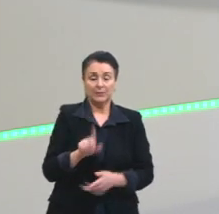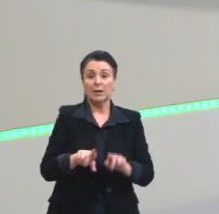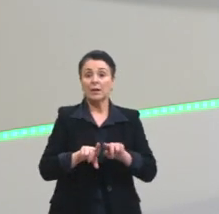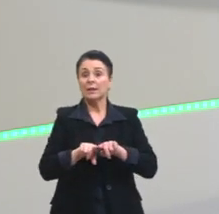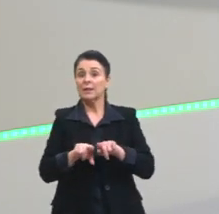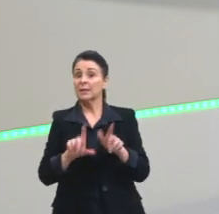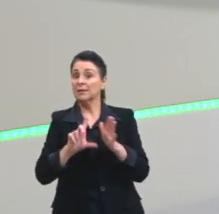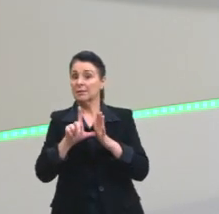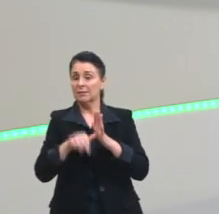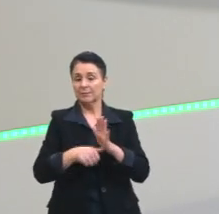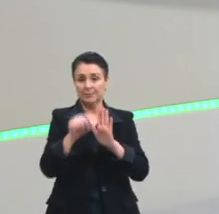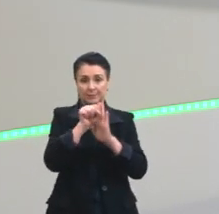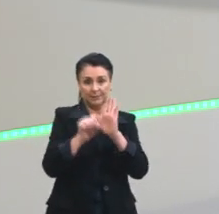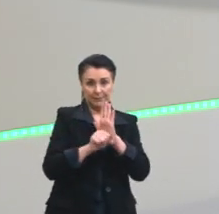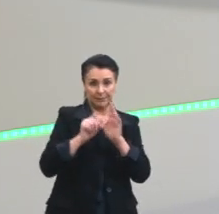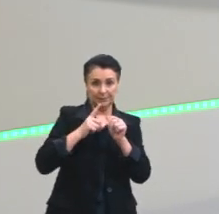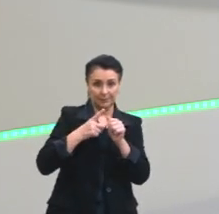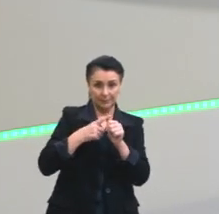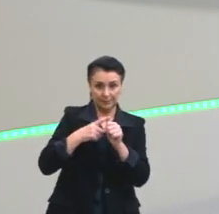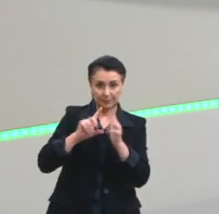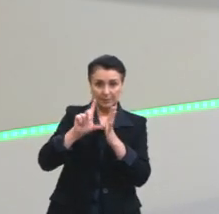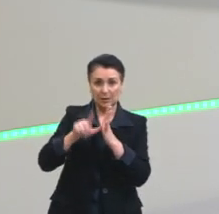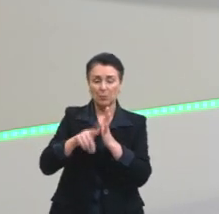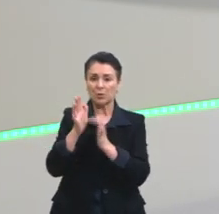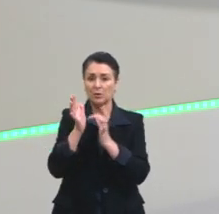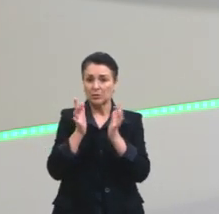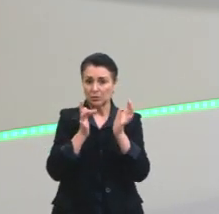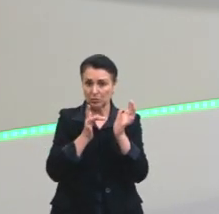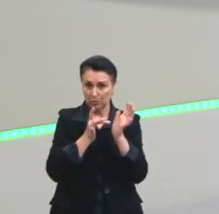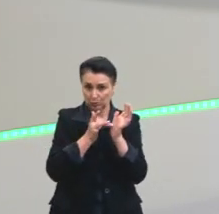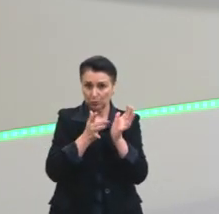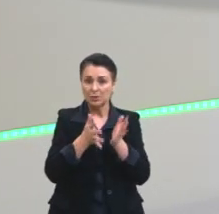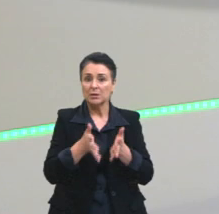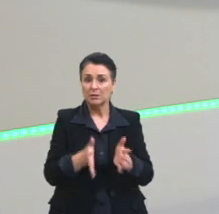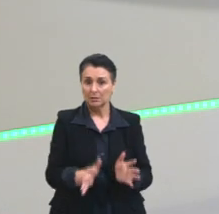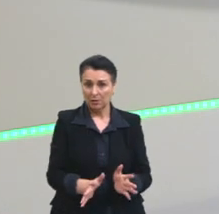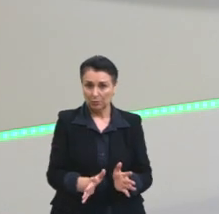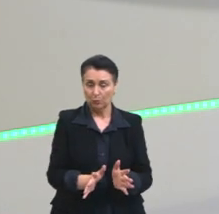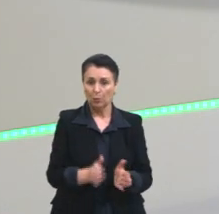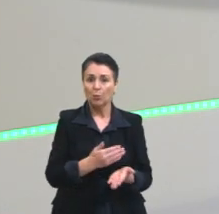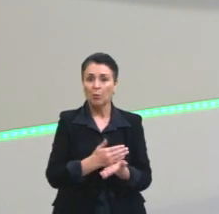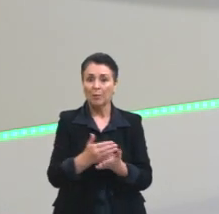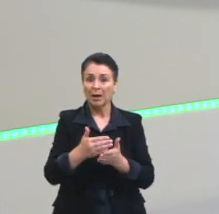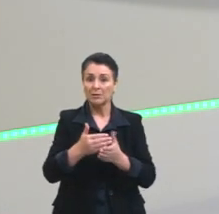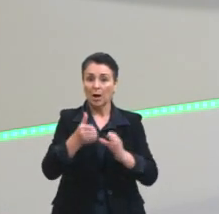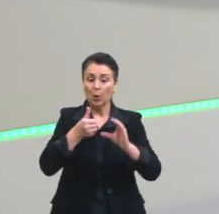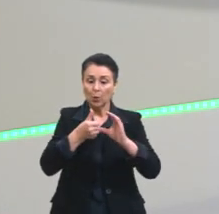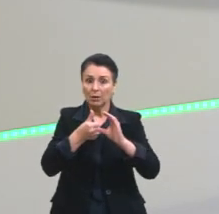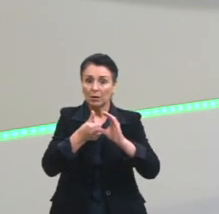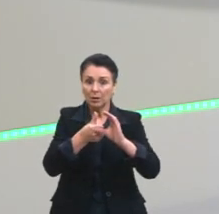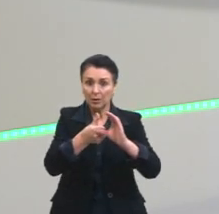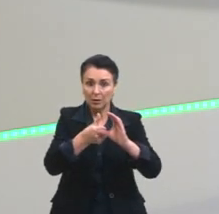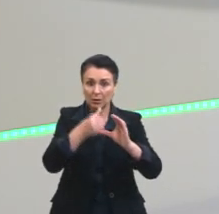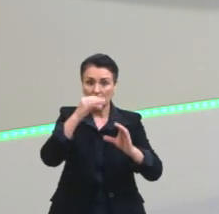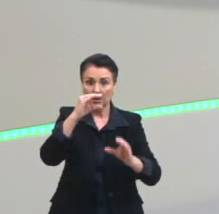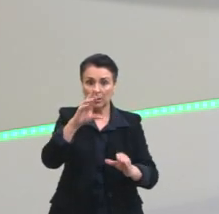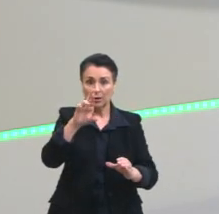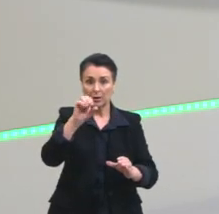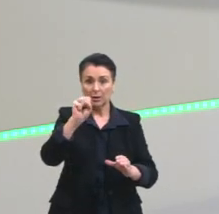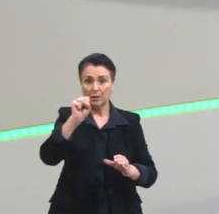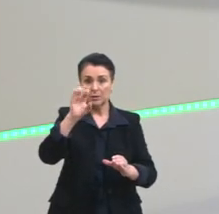depois né no século primeiro depois de Cristo vai surgir o cristianismo e essa religião